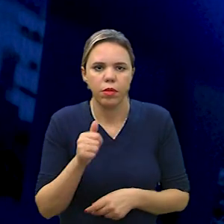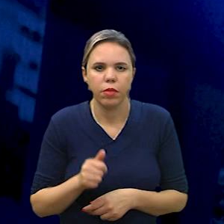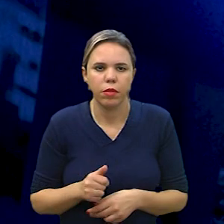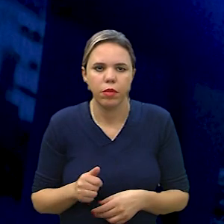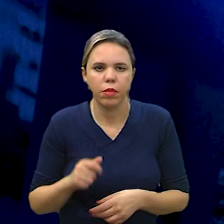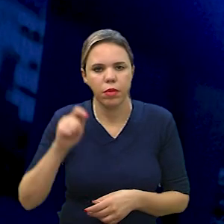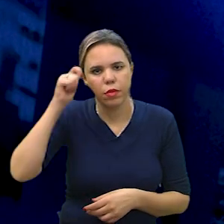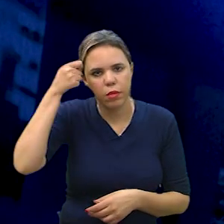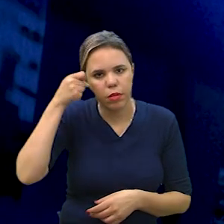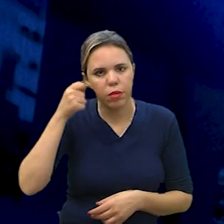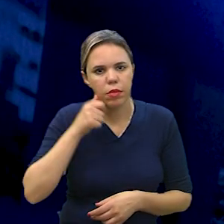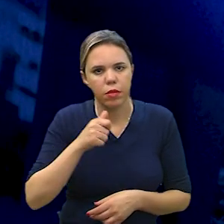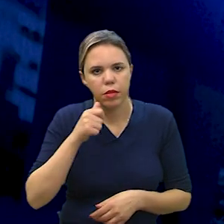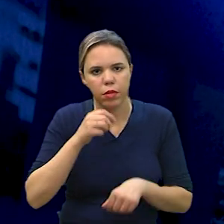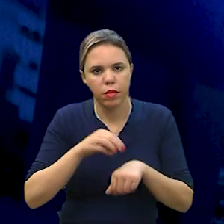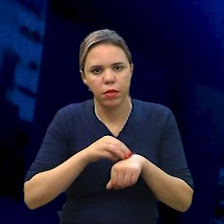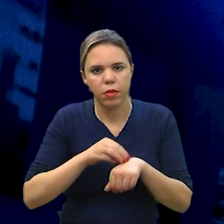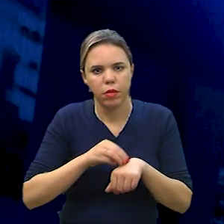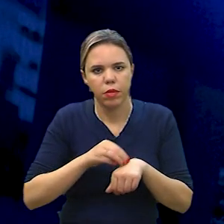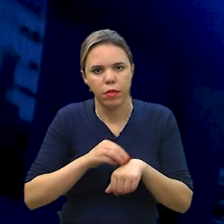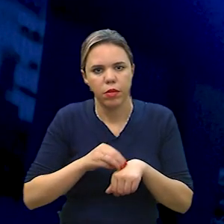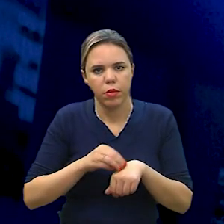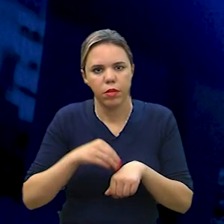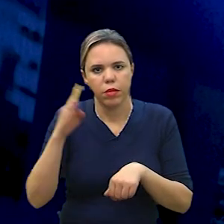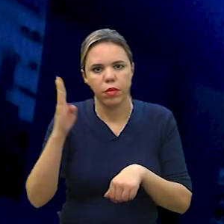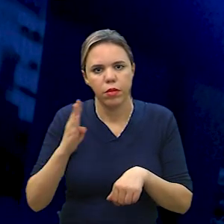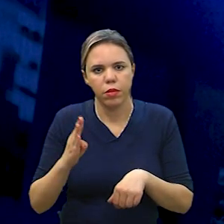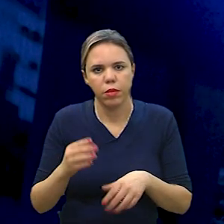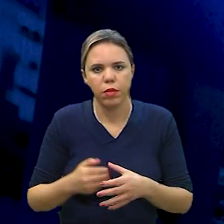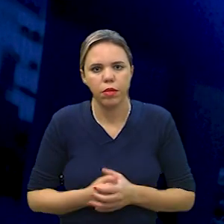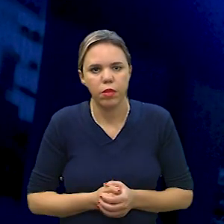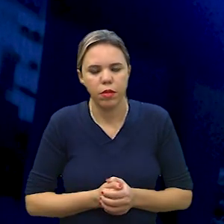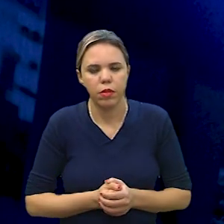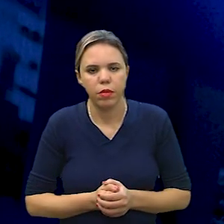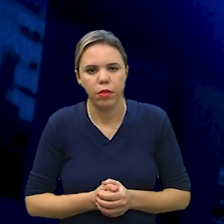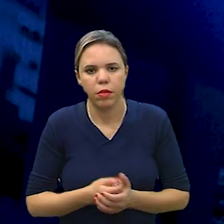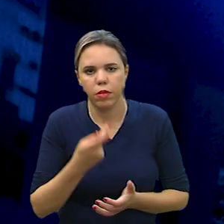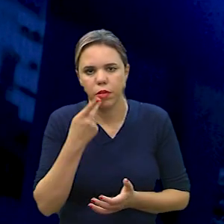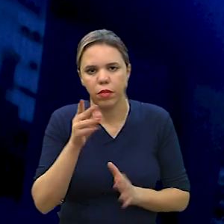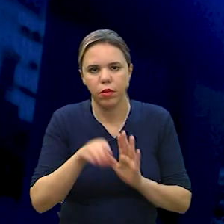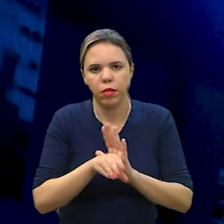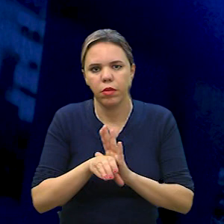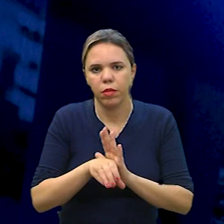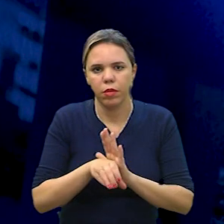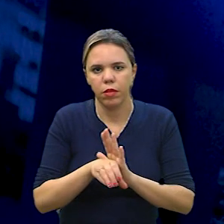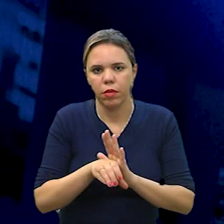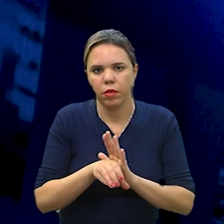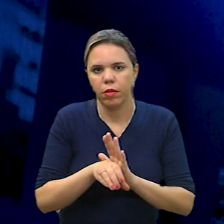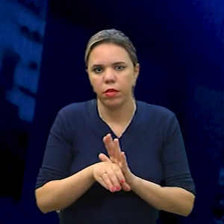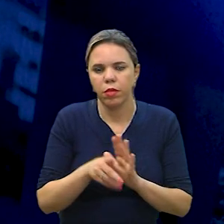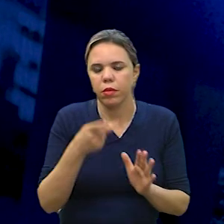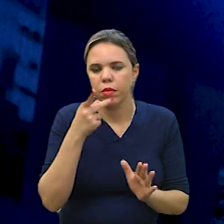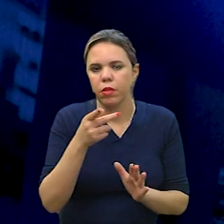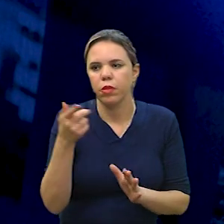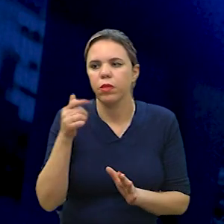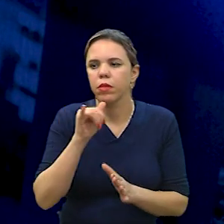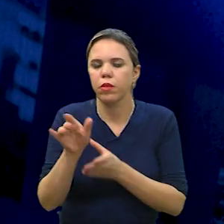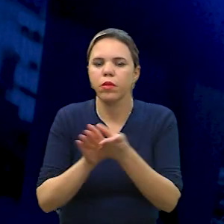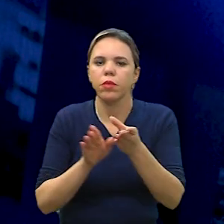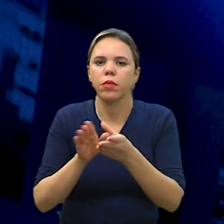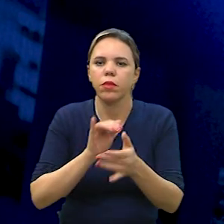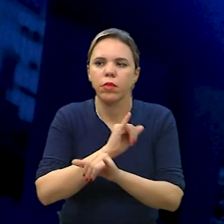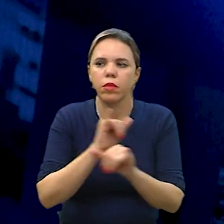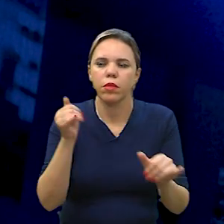mulher preta, mulher parda, mulher negra brasileira. Eu queria que você falasse um pouquinho desse conceito de o que você diria para